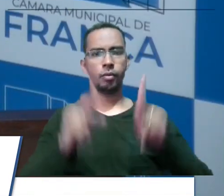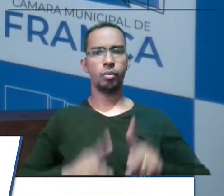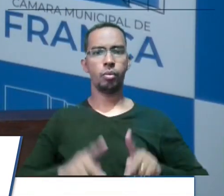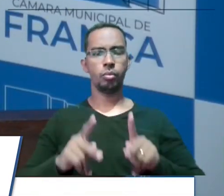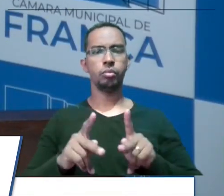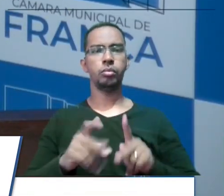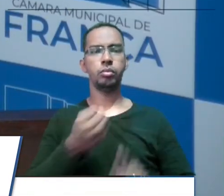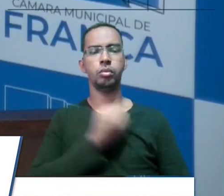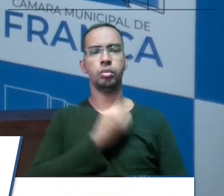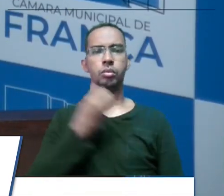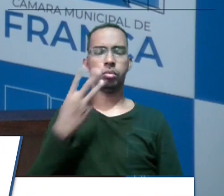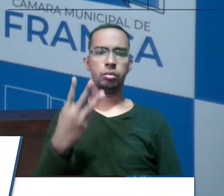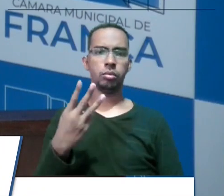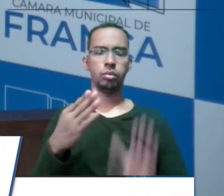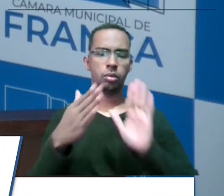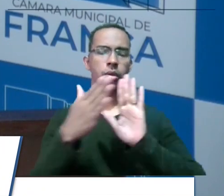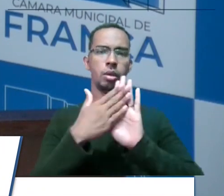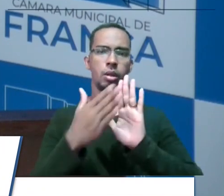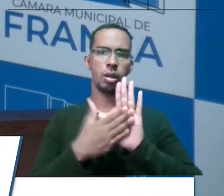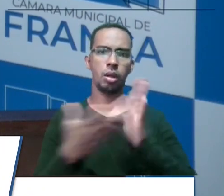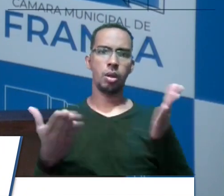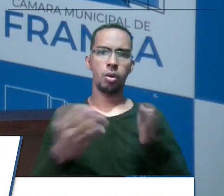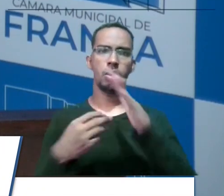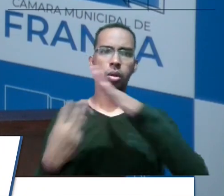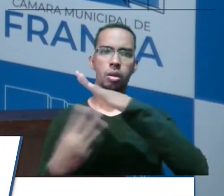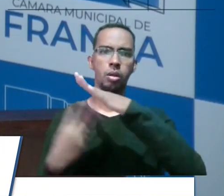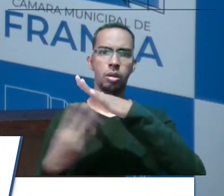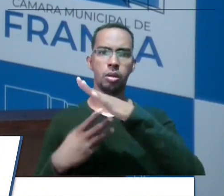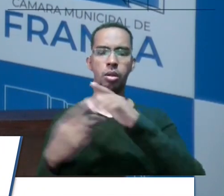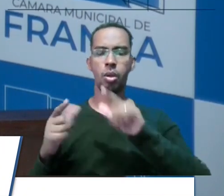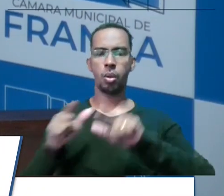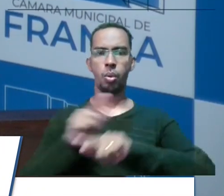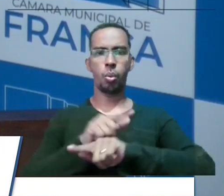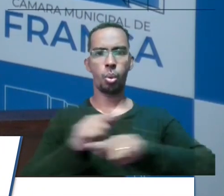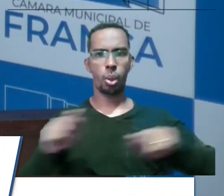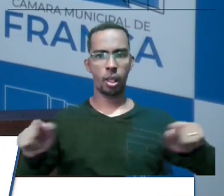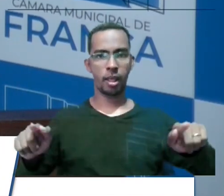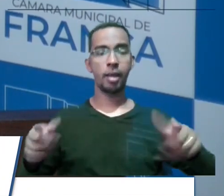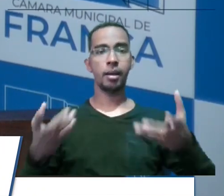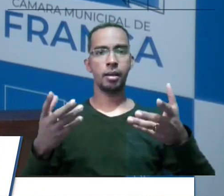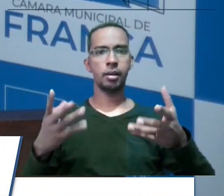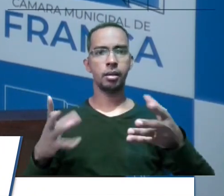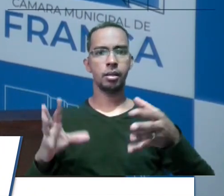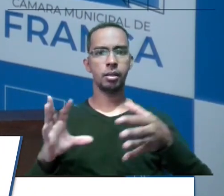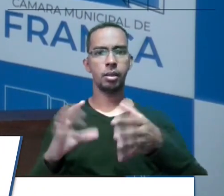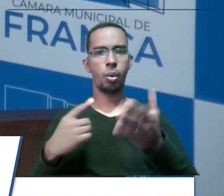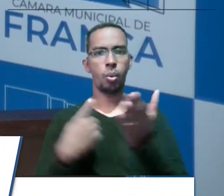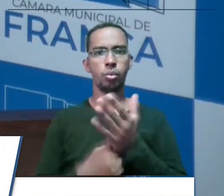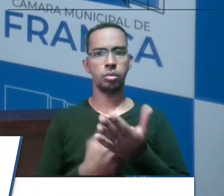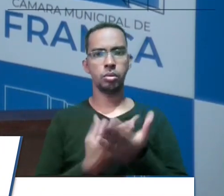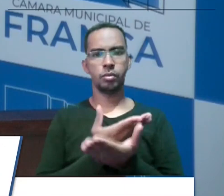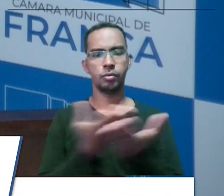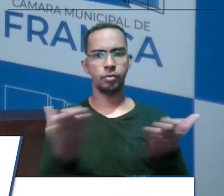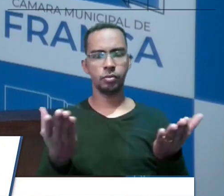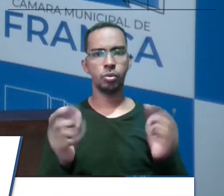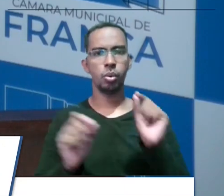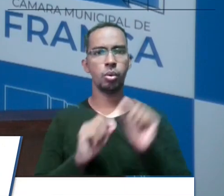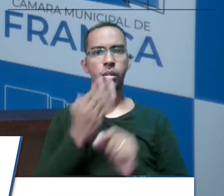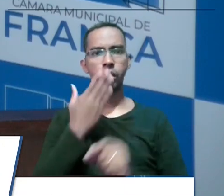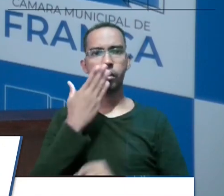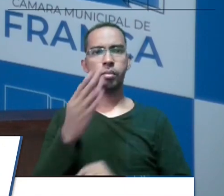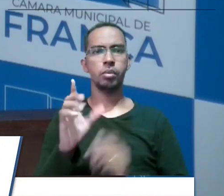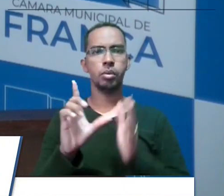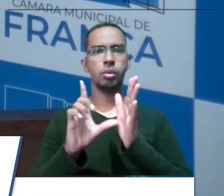está na pauta hoje, sobre a terceirização de limpeza, eu quero fazer um combinado com todos vocês. Eu vou pedir o adiamento